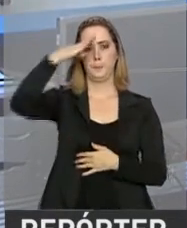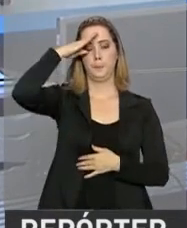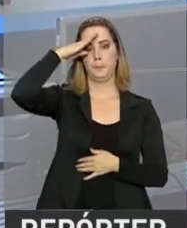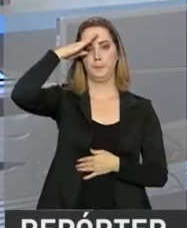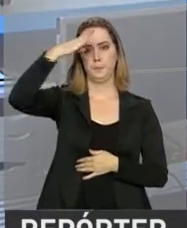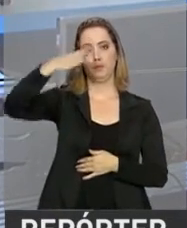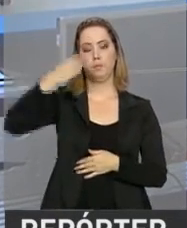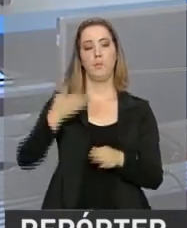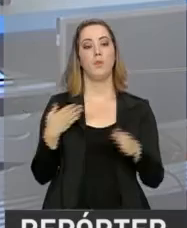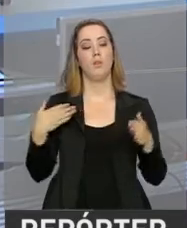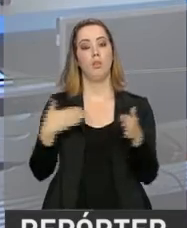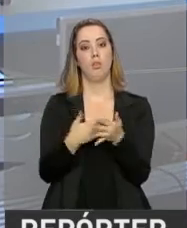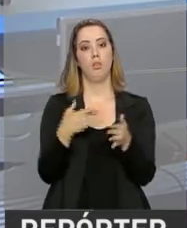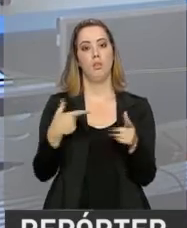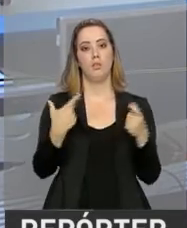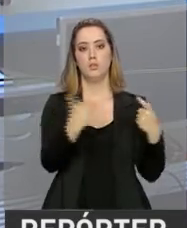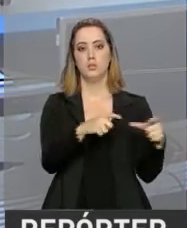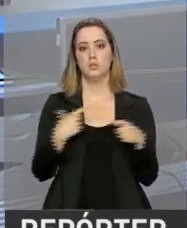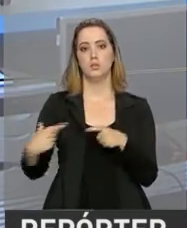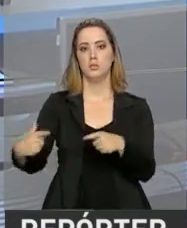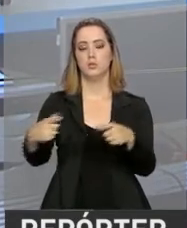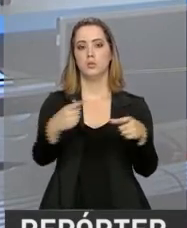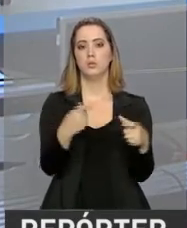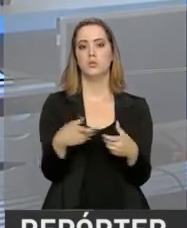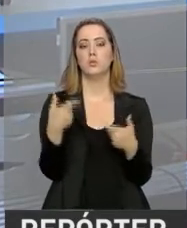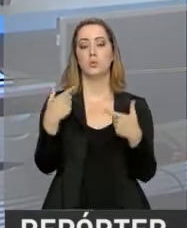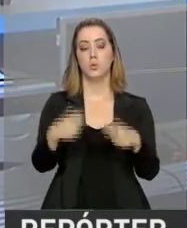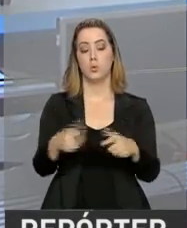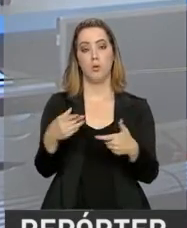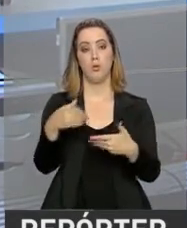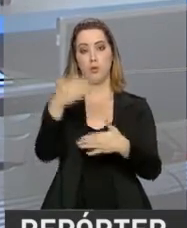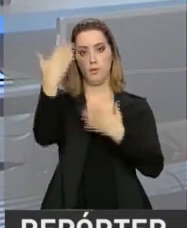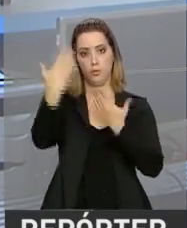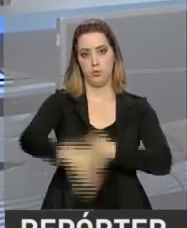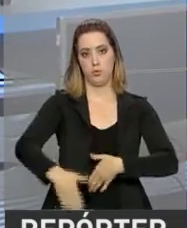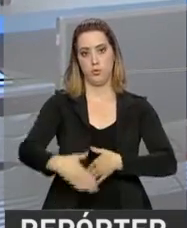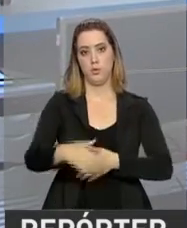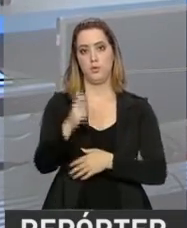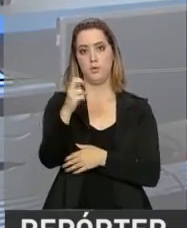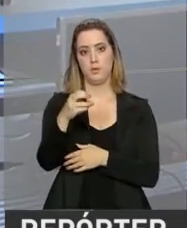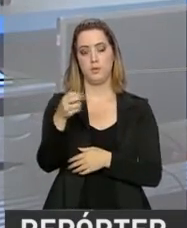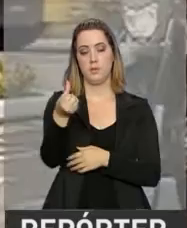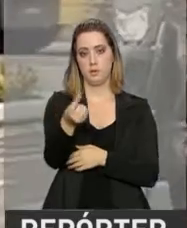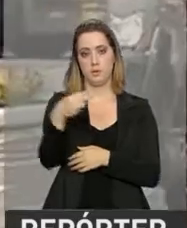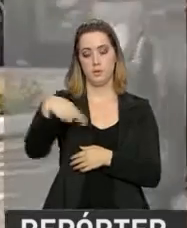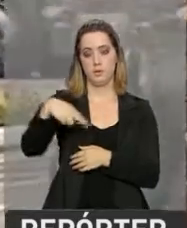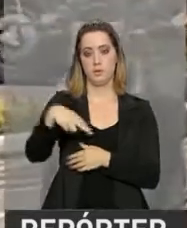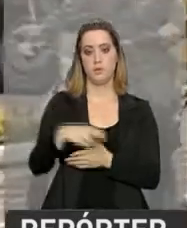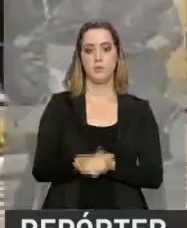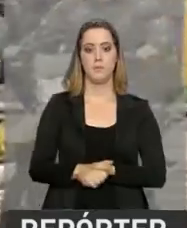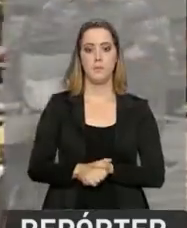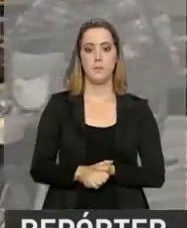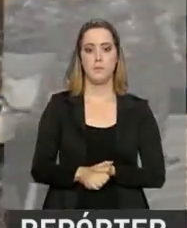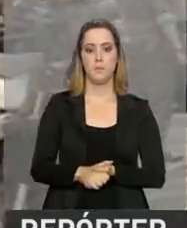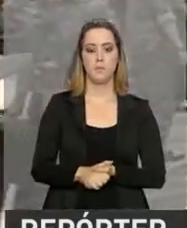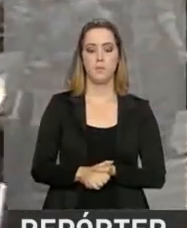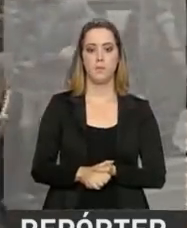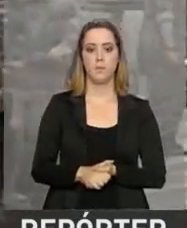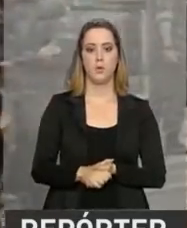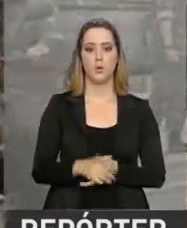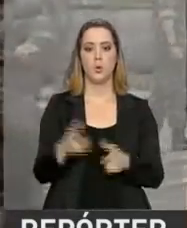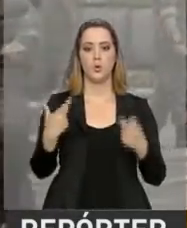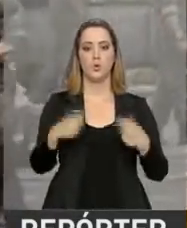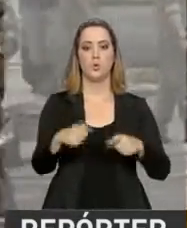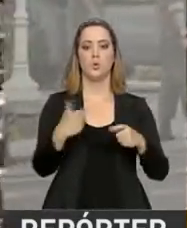Armadas, até seguirem para os locais onde o exame será aplicado, nos dias 5 e 6 de novembro. Do galpão